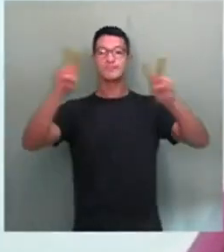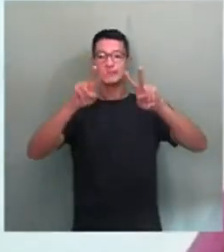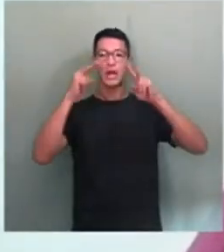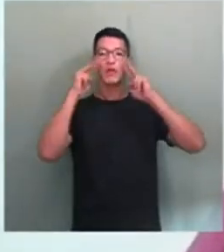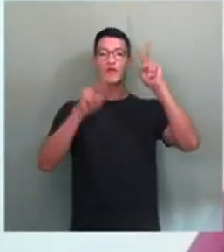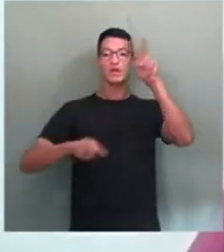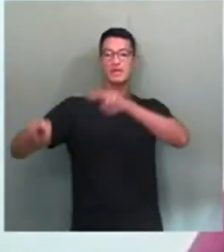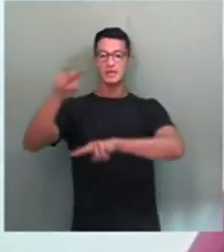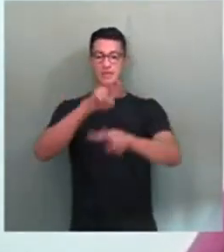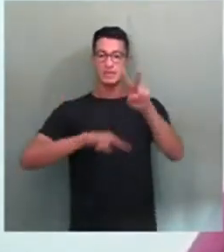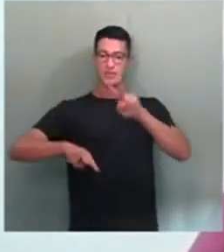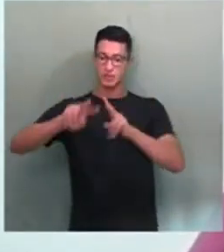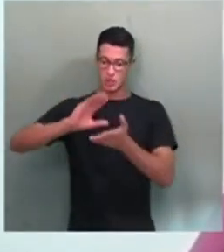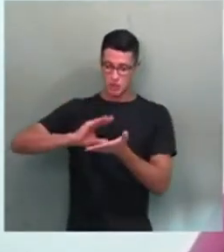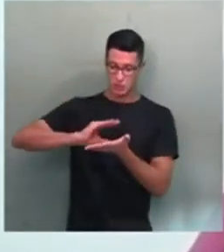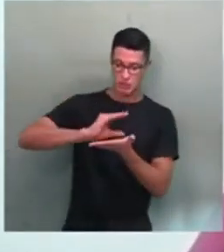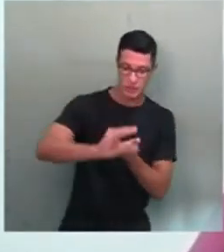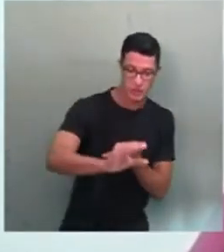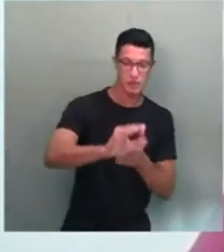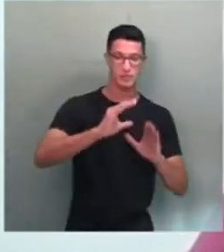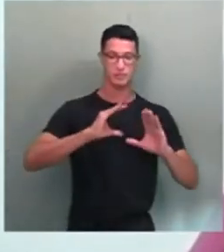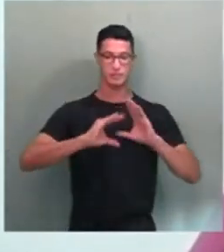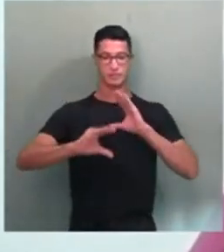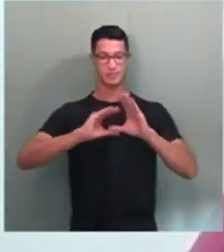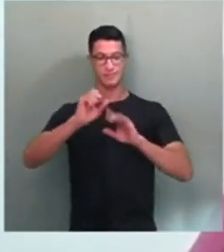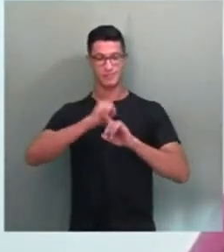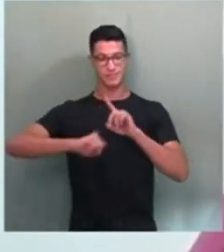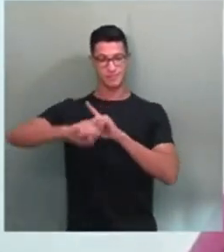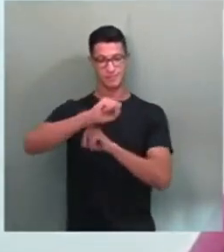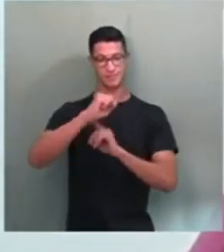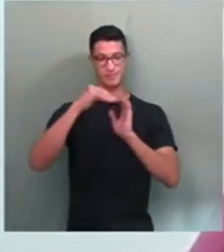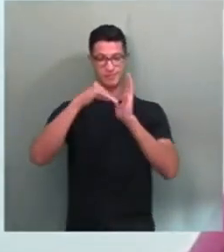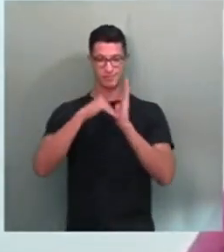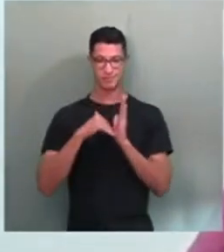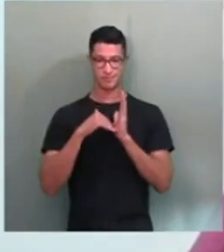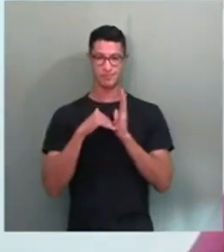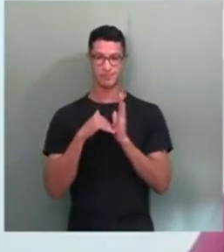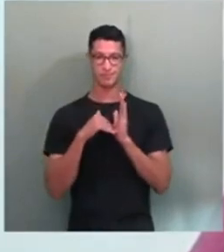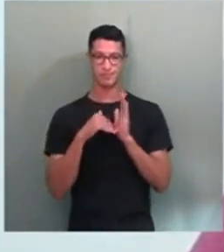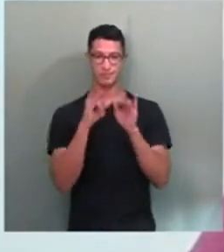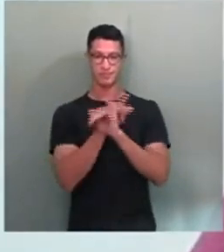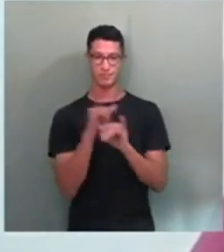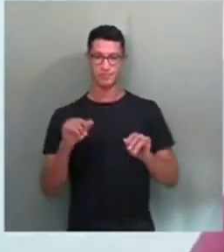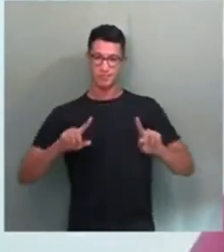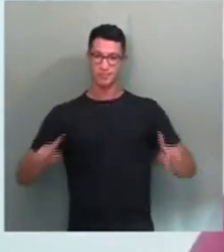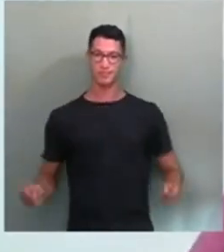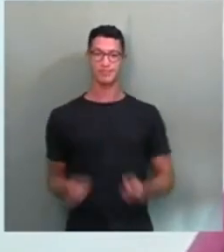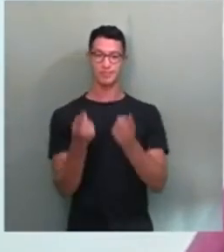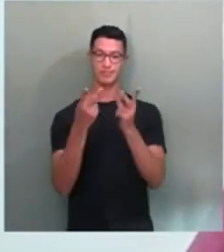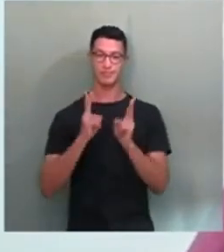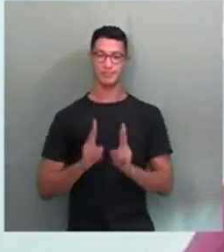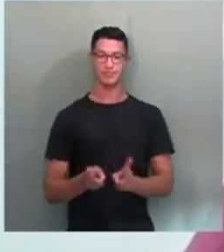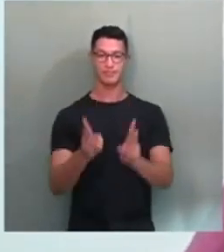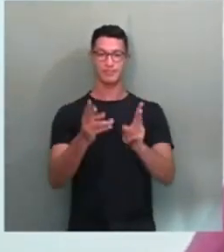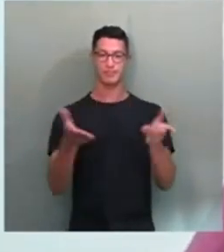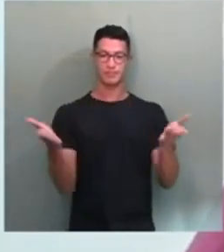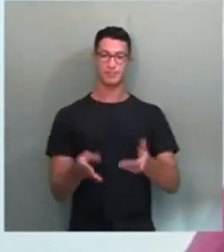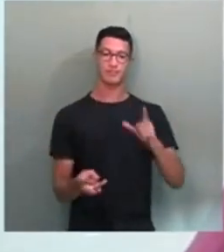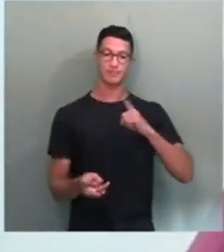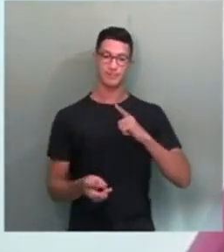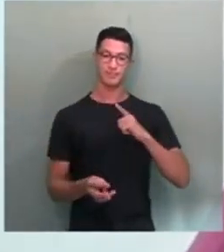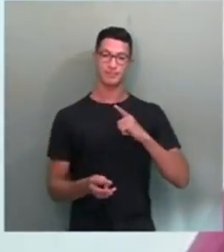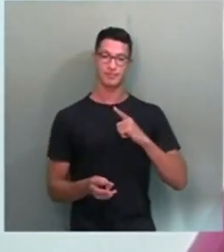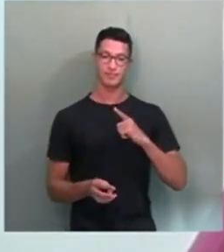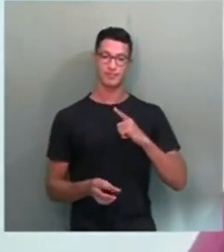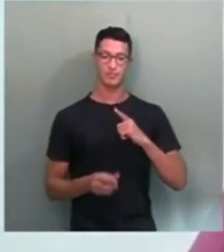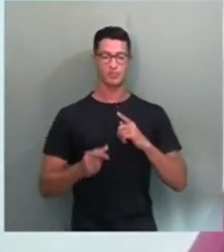de investir na comunicação social no Senado Federal. Dizer que os desafios continuam. Hoje temos um mundo